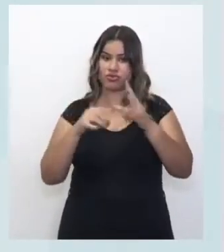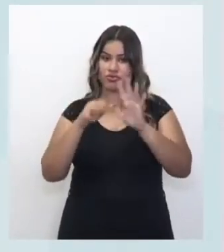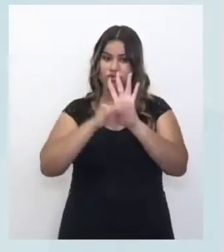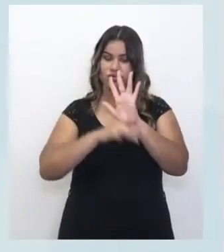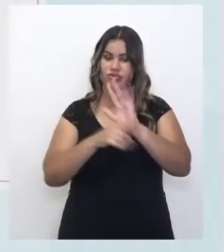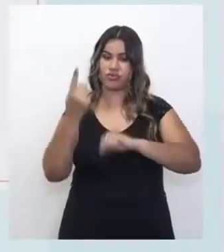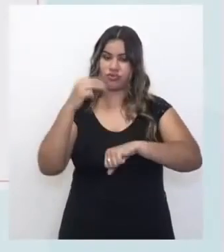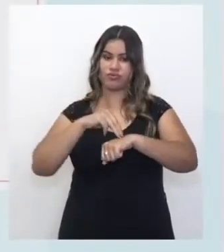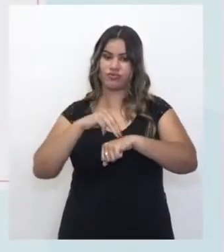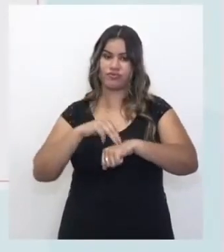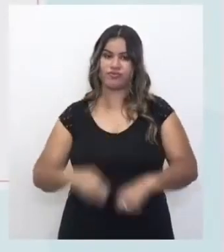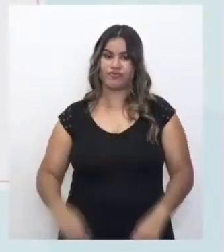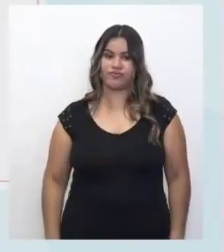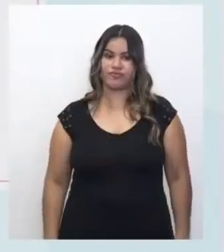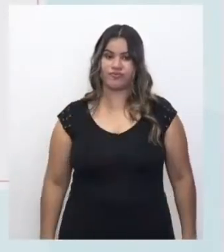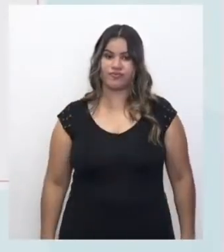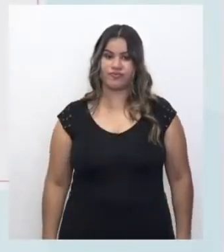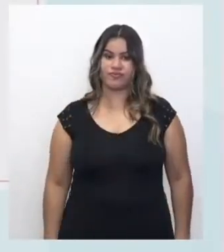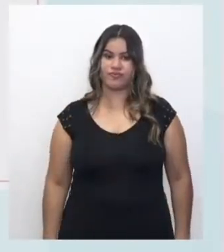1 minuto.